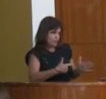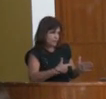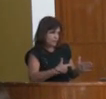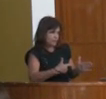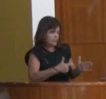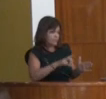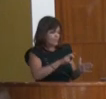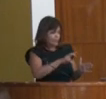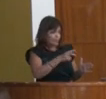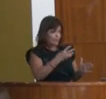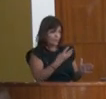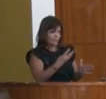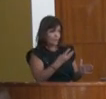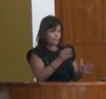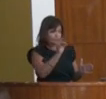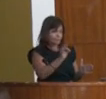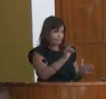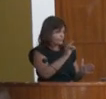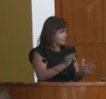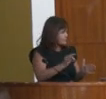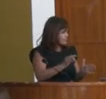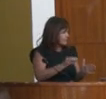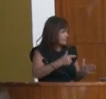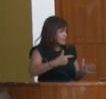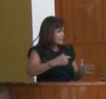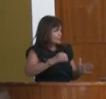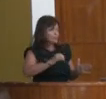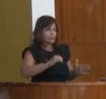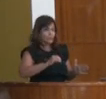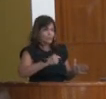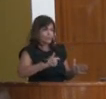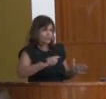54%. Em janeiro de 2023,